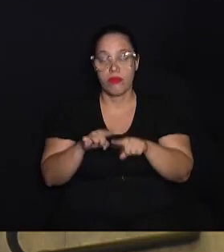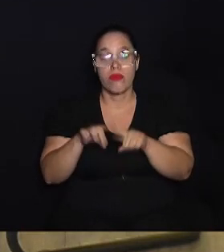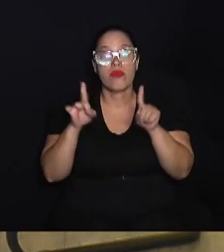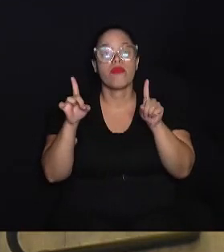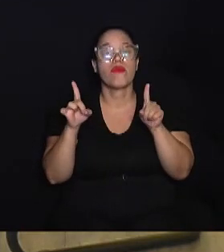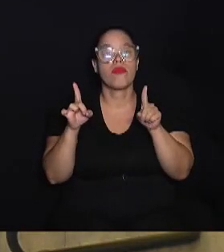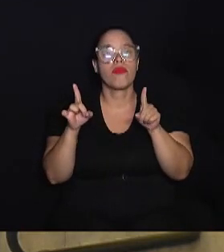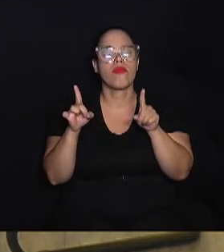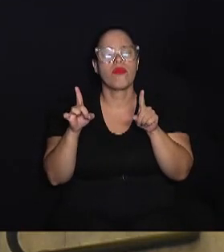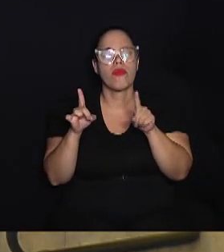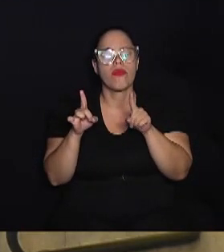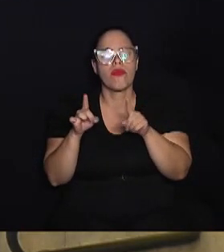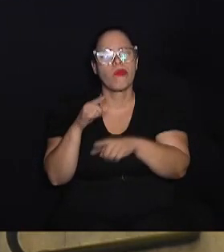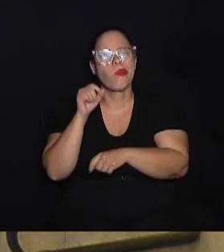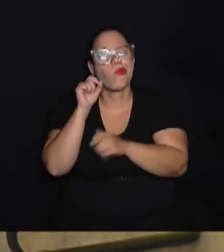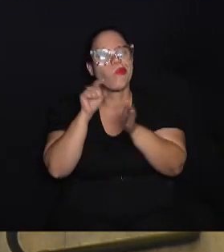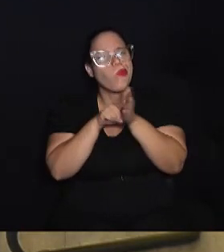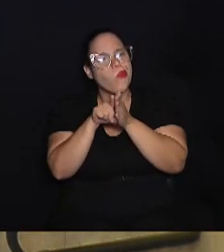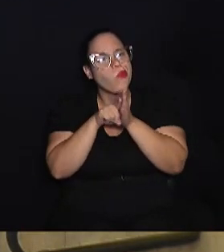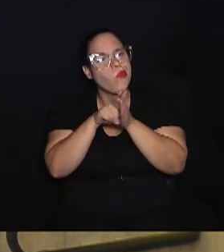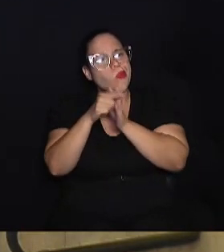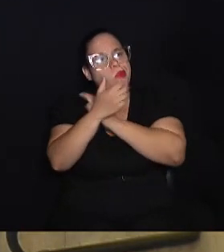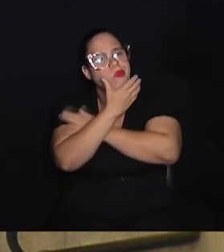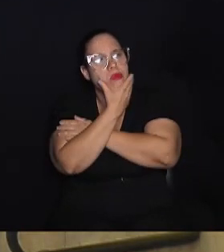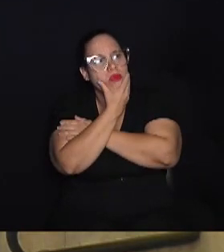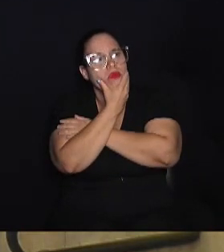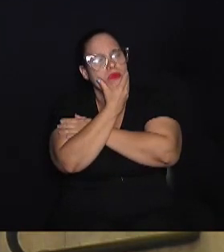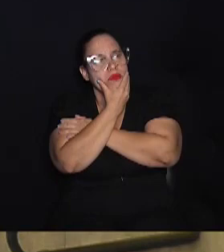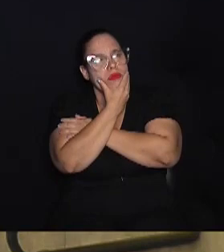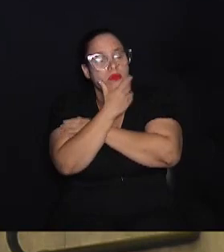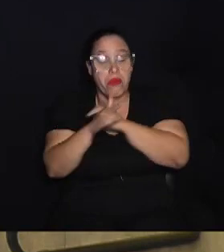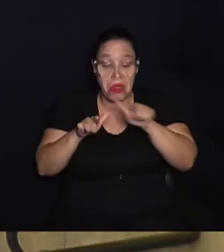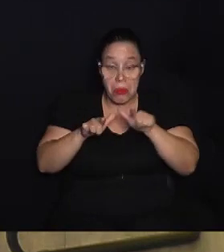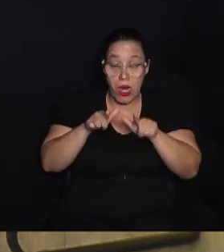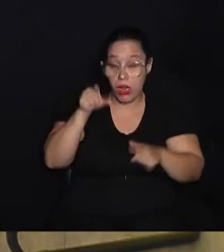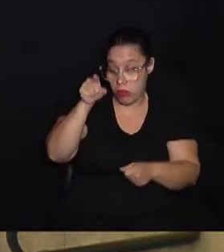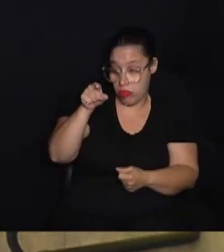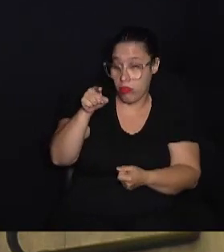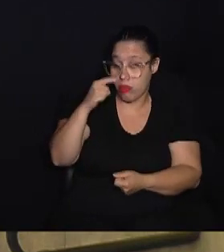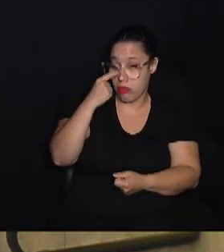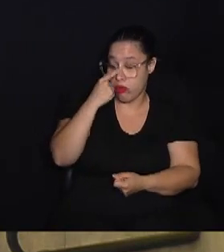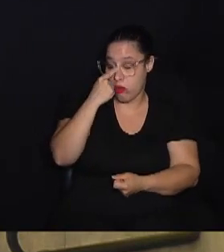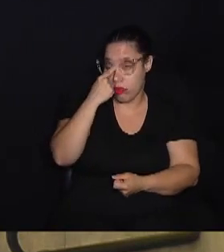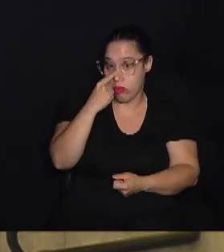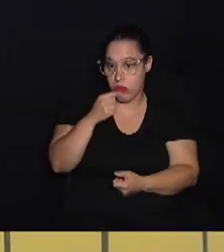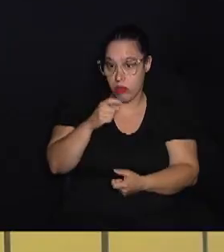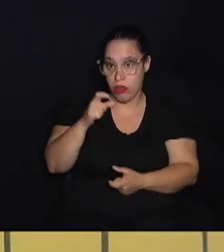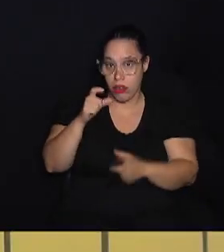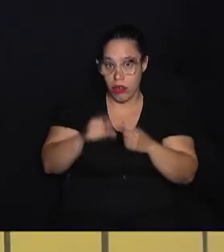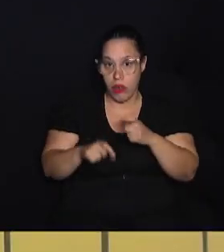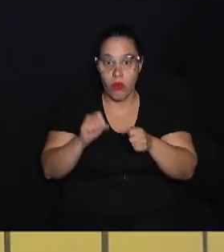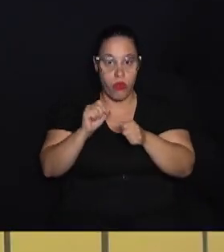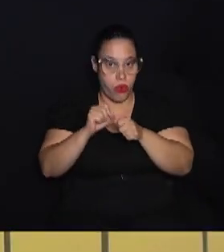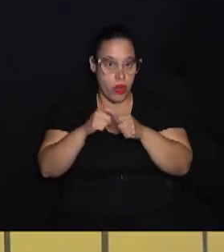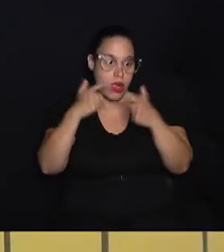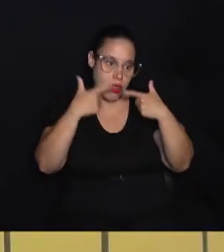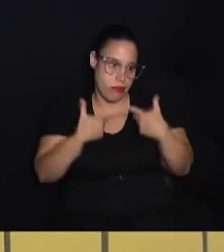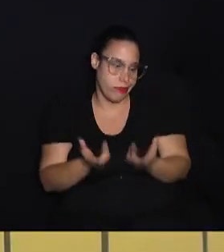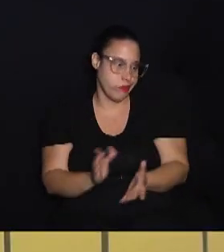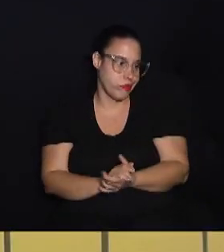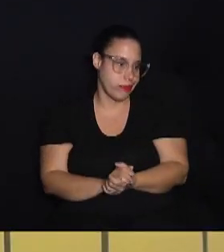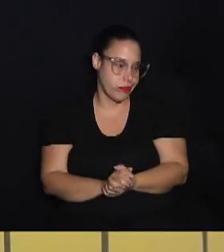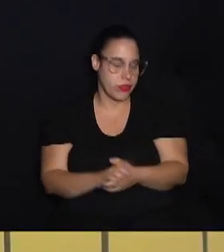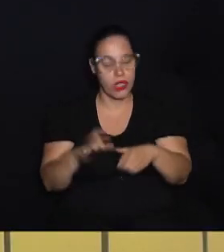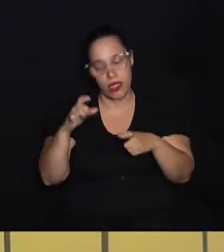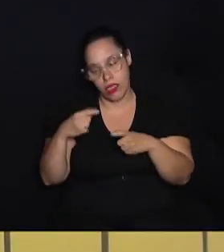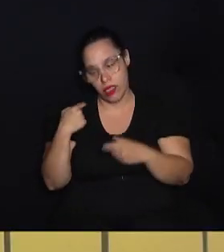Mas tem uma questão que também a gente tem trabalhado lá, é que cada um tem que fazer a sua parte. Claro. Mas cada